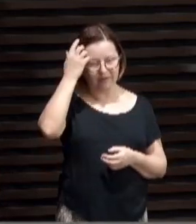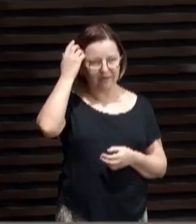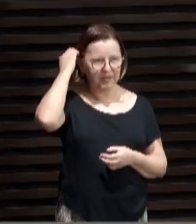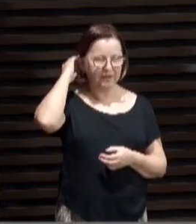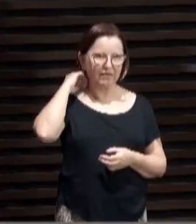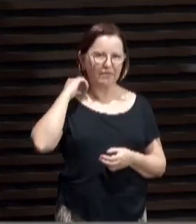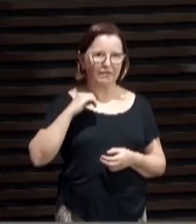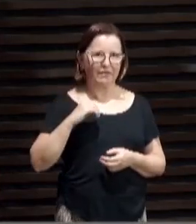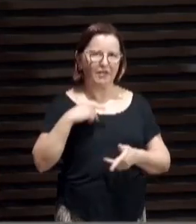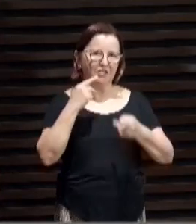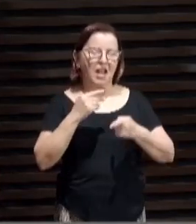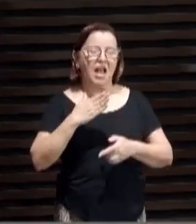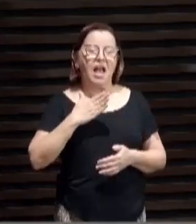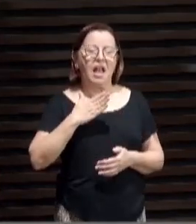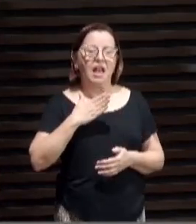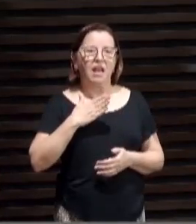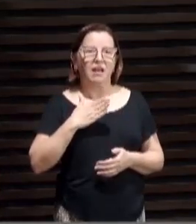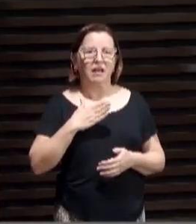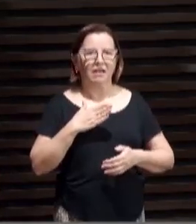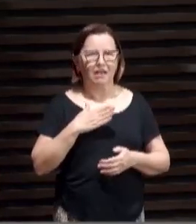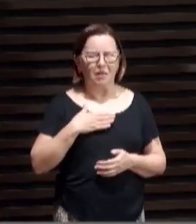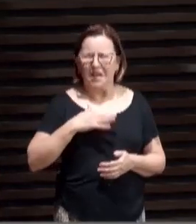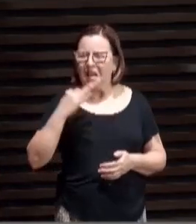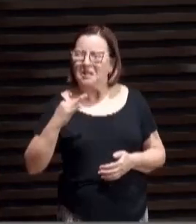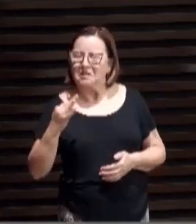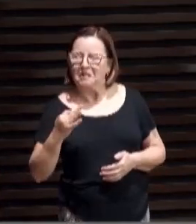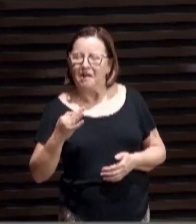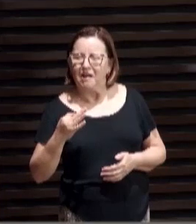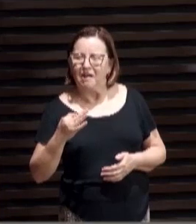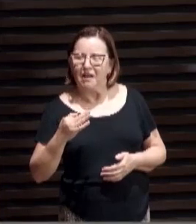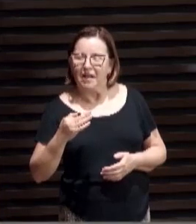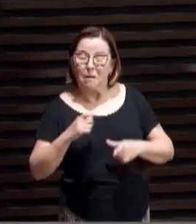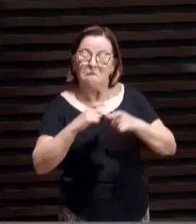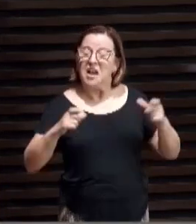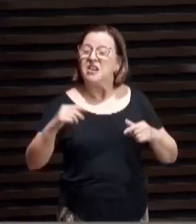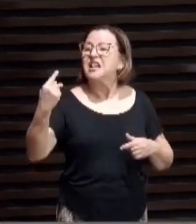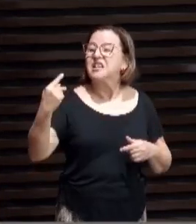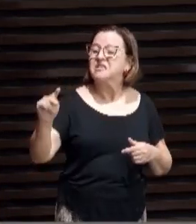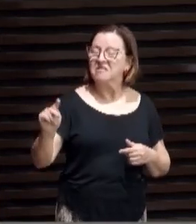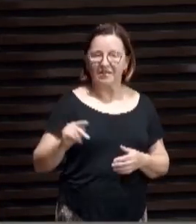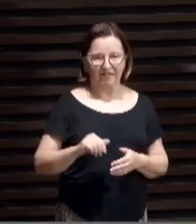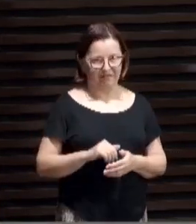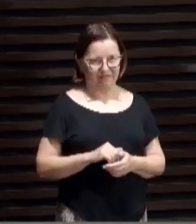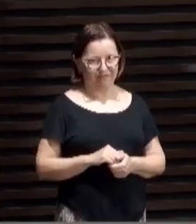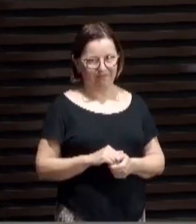A minha desgraça é maior do que a sua. Eu quero ser maior do que você na minha desgraça.